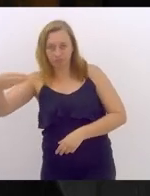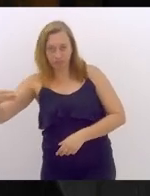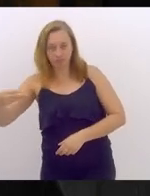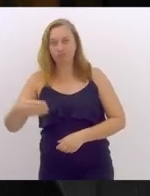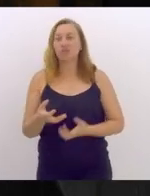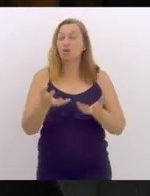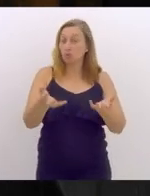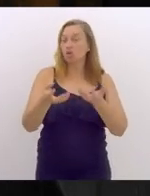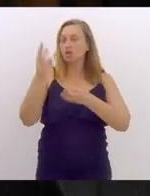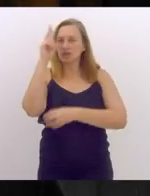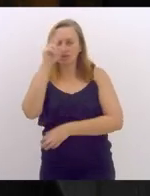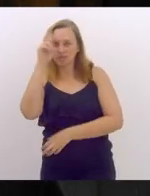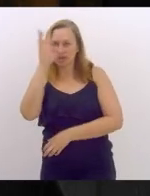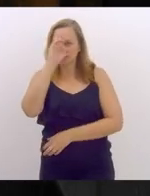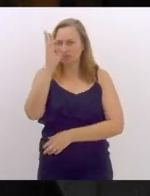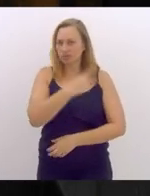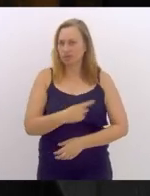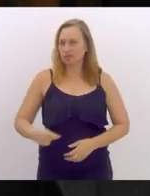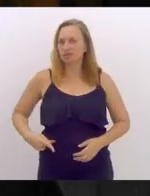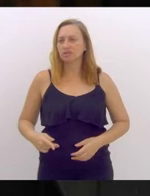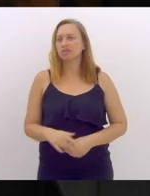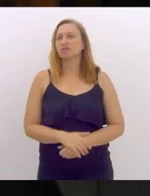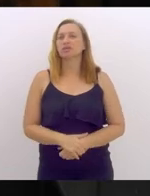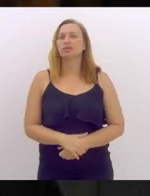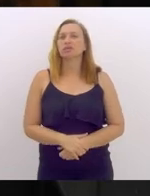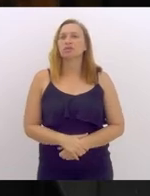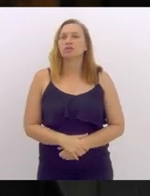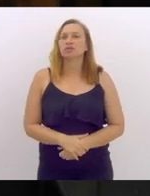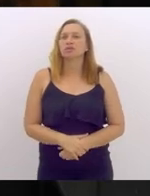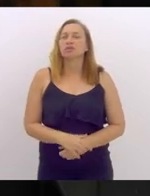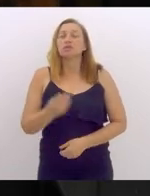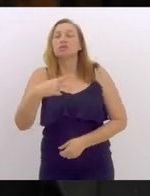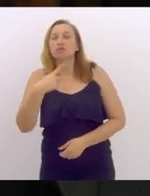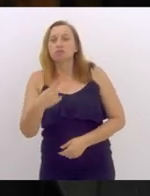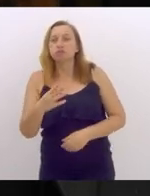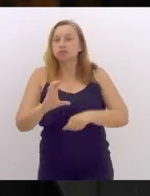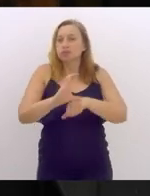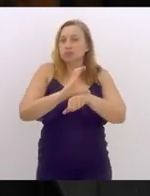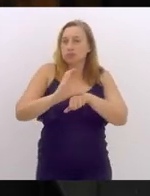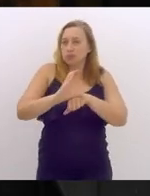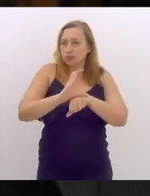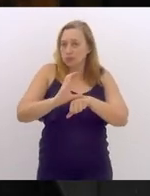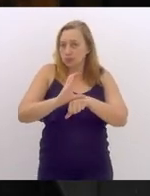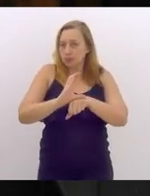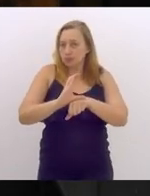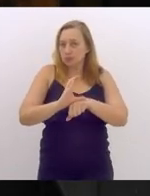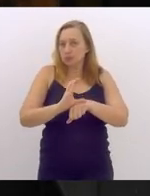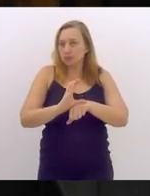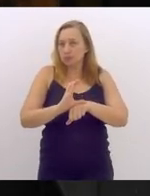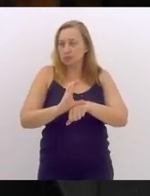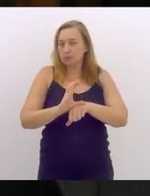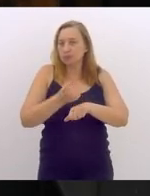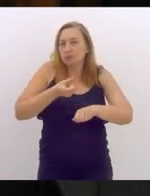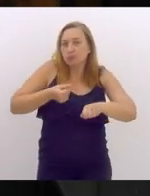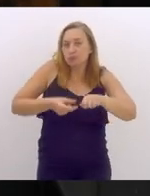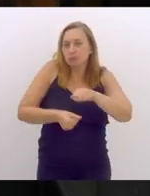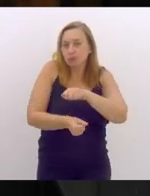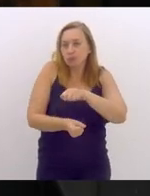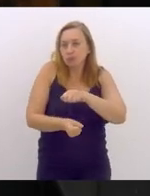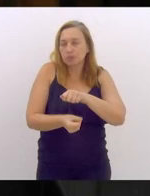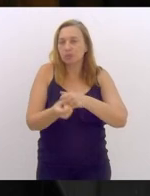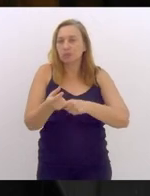aí eu queria lembrar senhor presidente o que diz a constituição sobre os investimentos